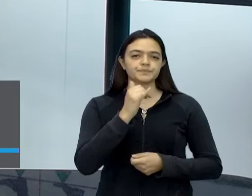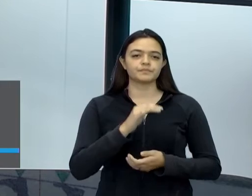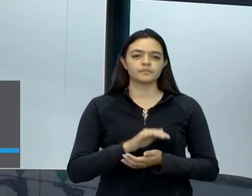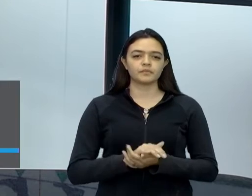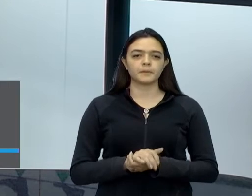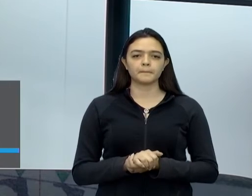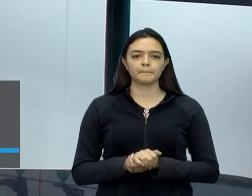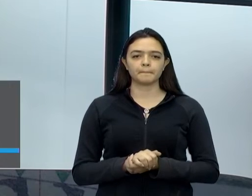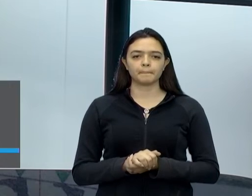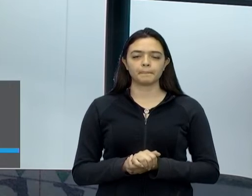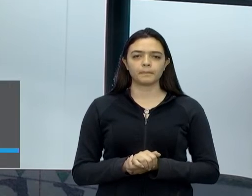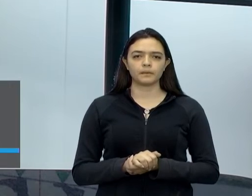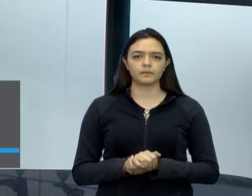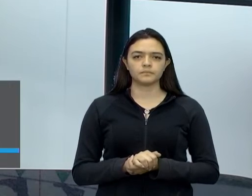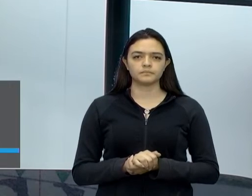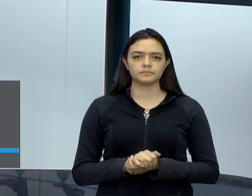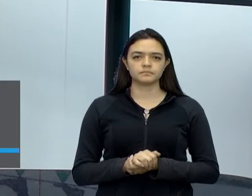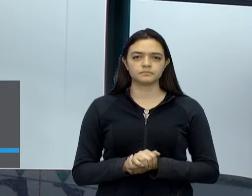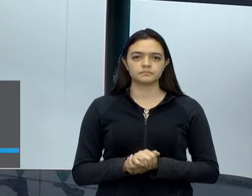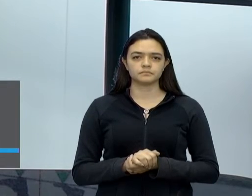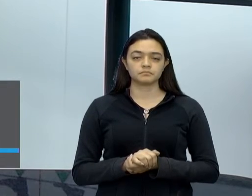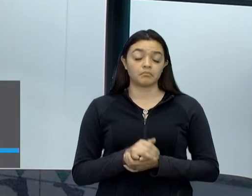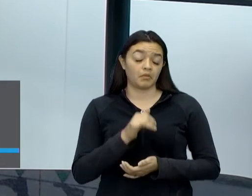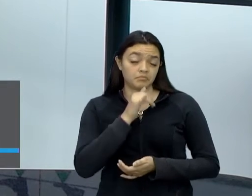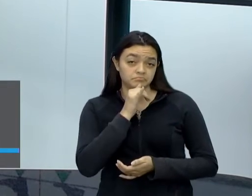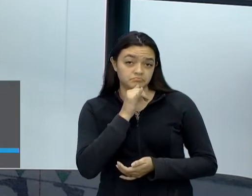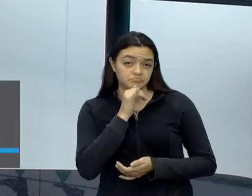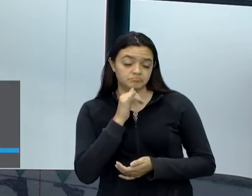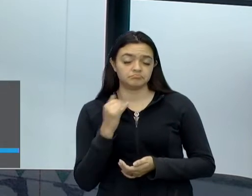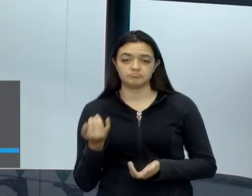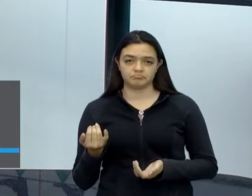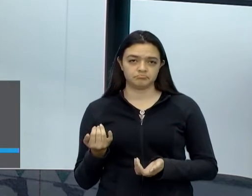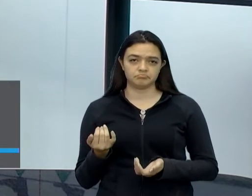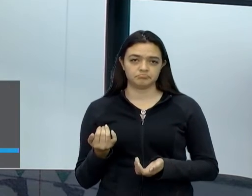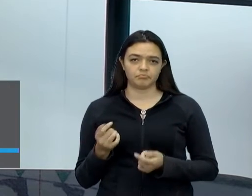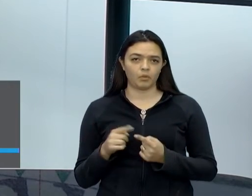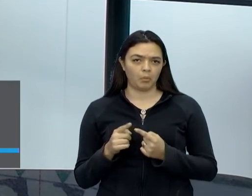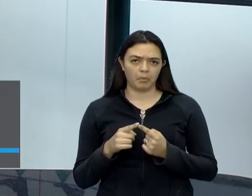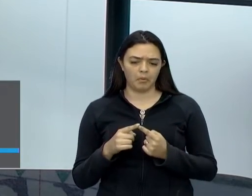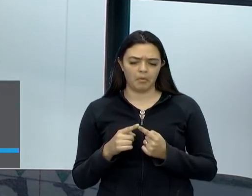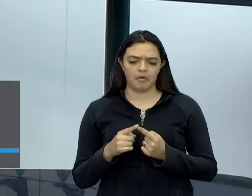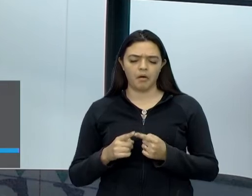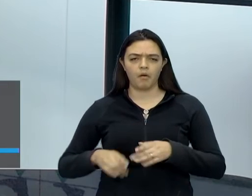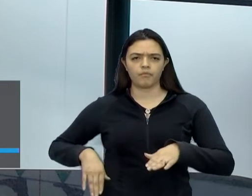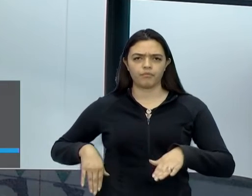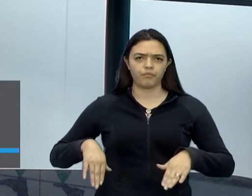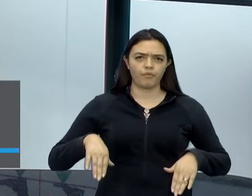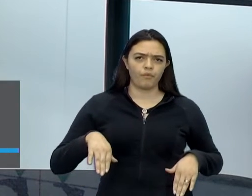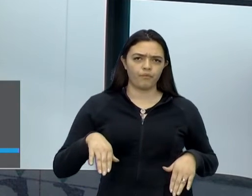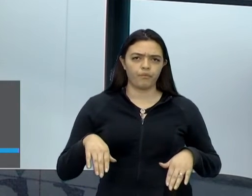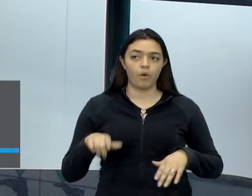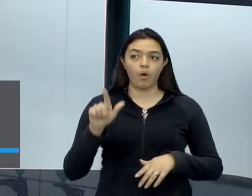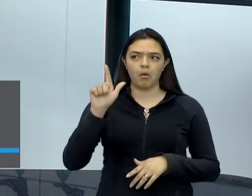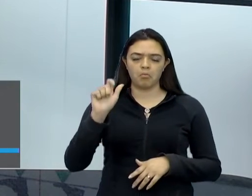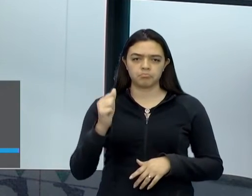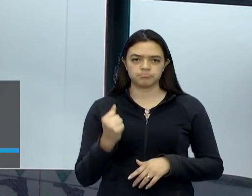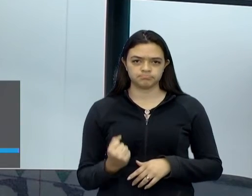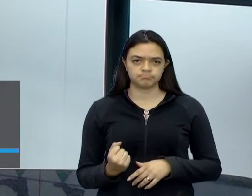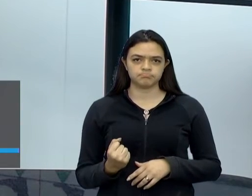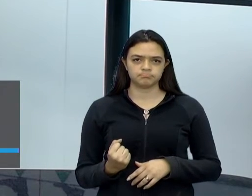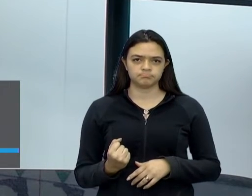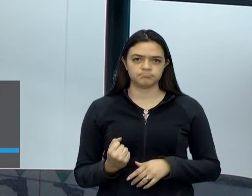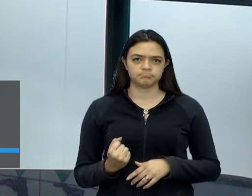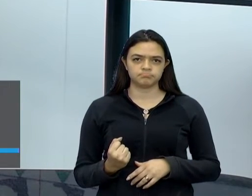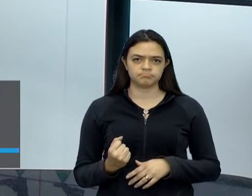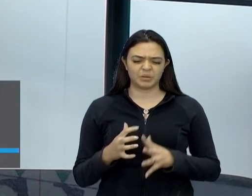com o centro de gravidade, é uma hipótese, né? E aí esse esforço muscular, ele, na verdade, está sendo atrapalhado, né,